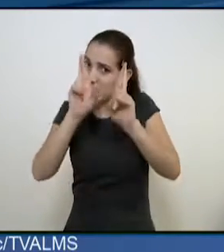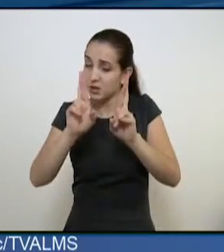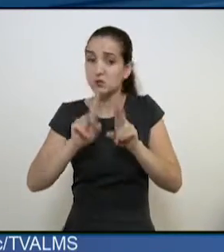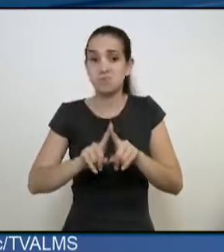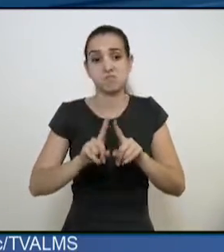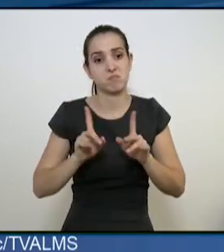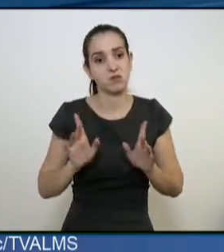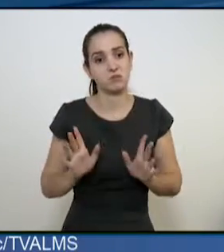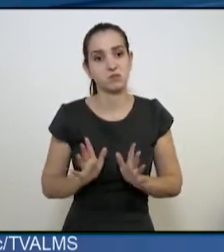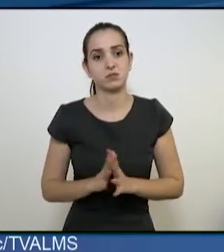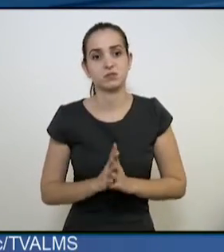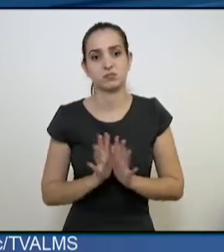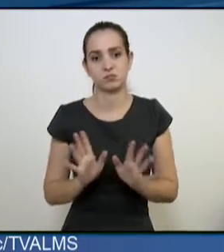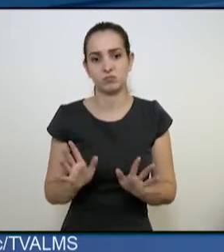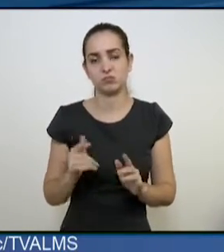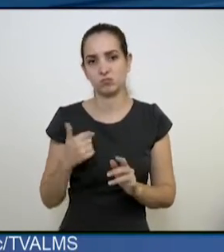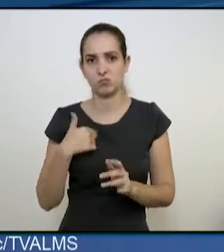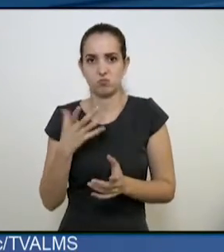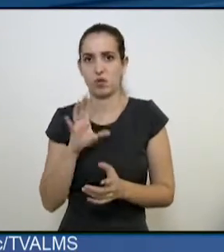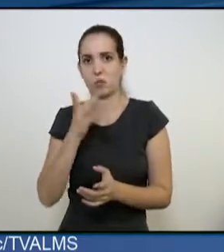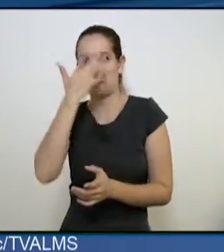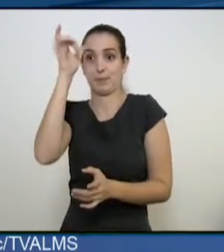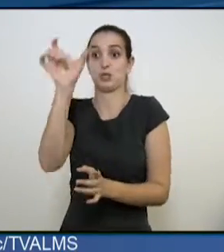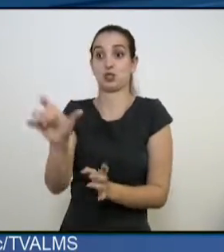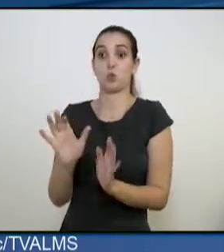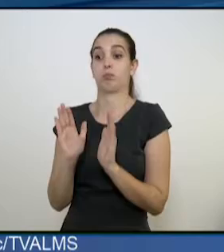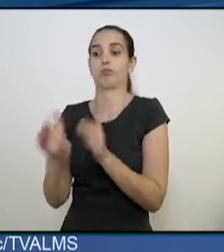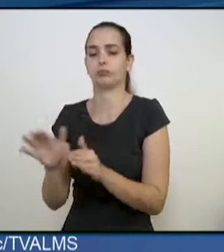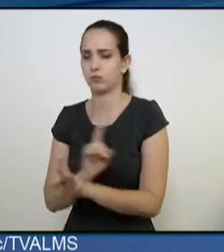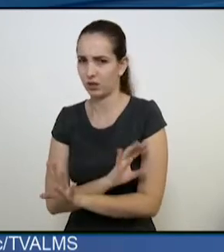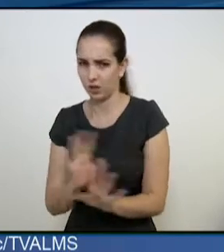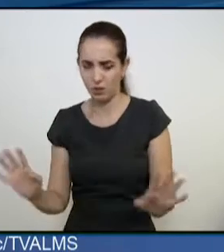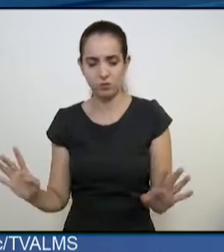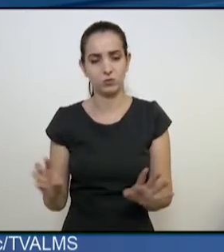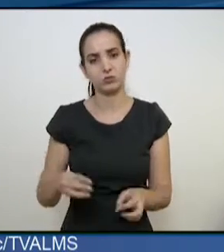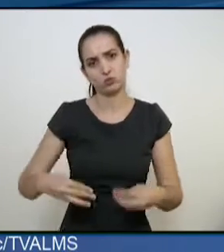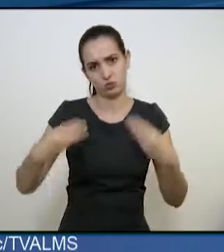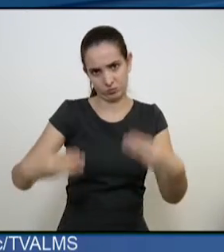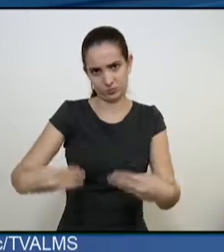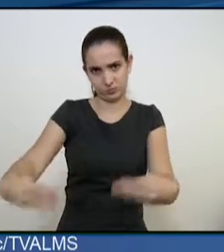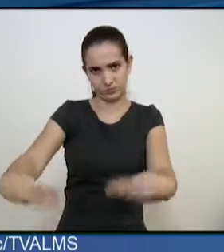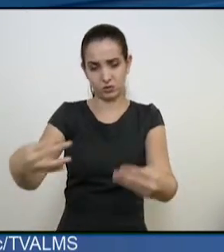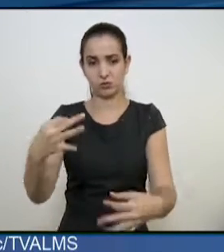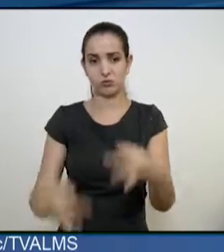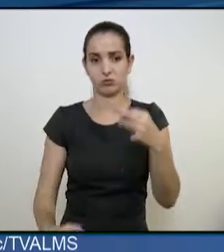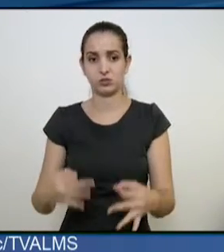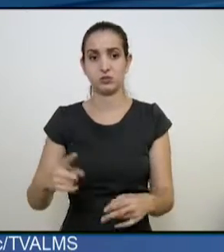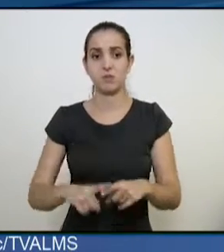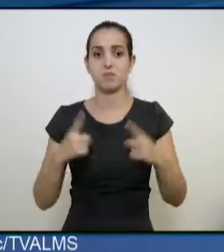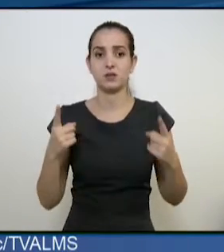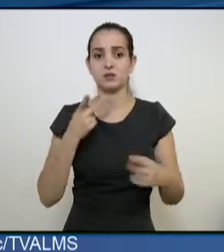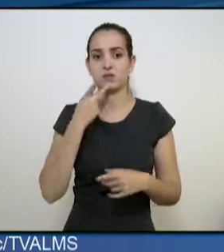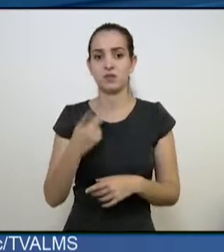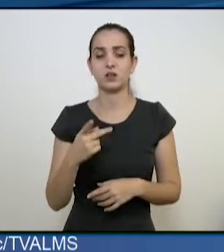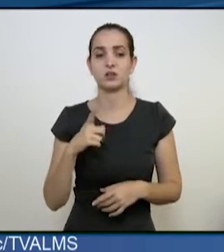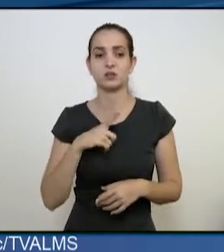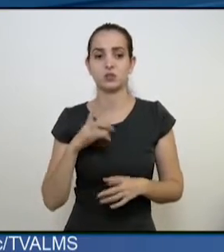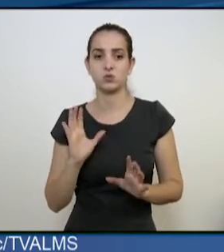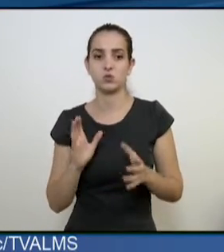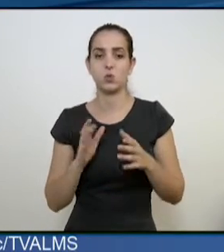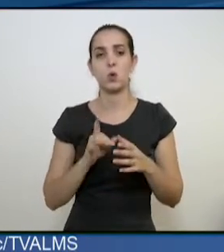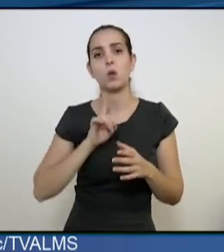sem pinçar ninguém, especificamente do Ministério da Justiça, que na nossa embaixada de